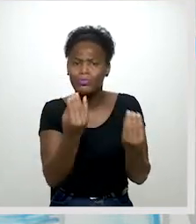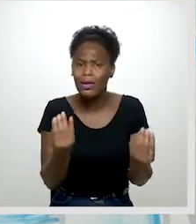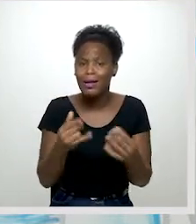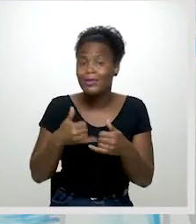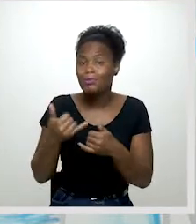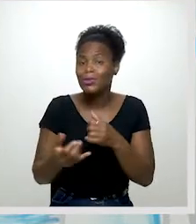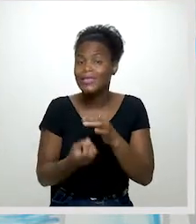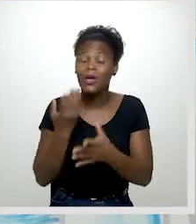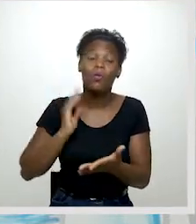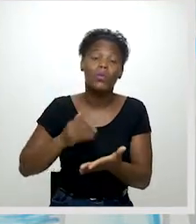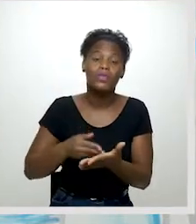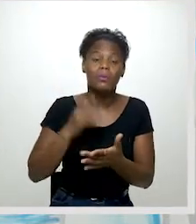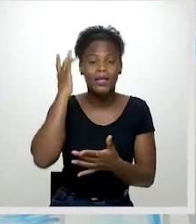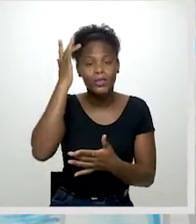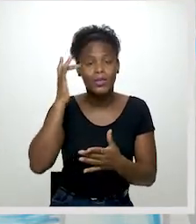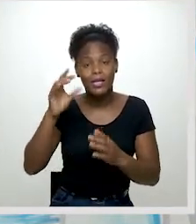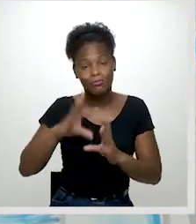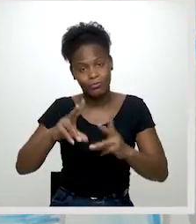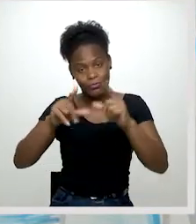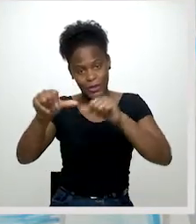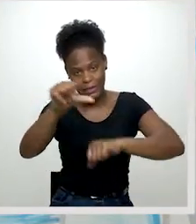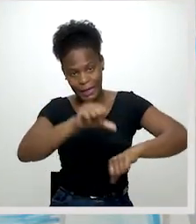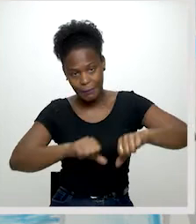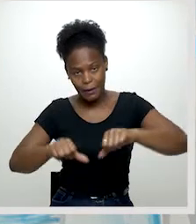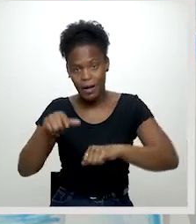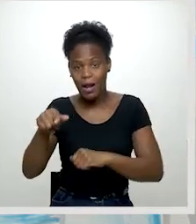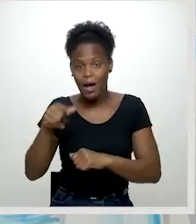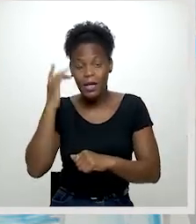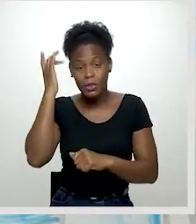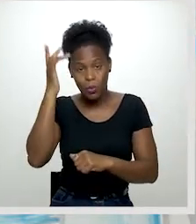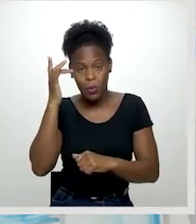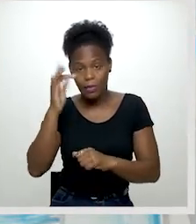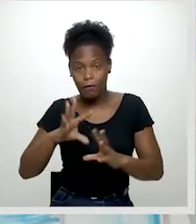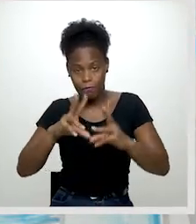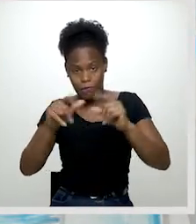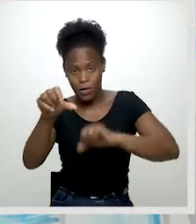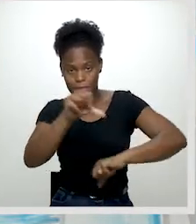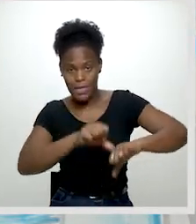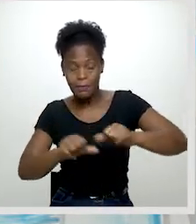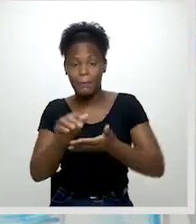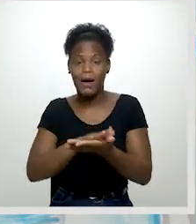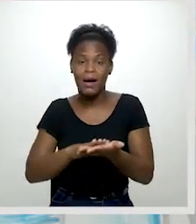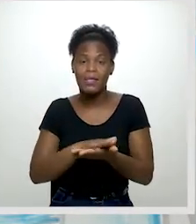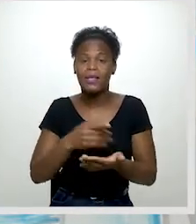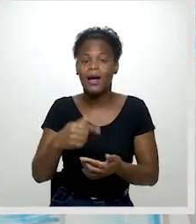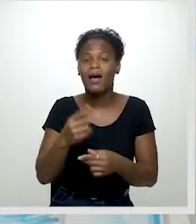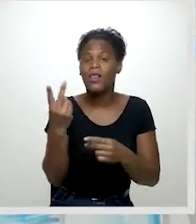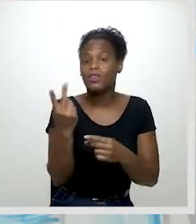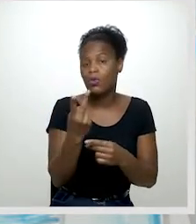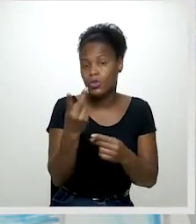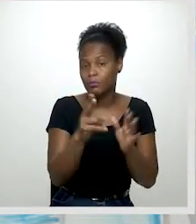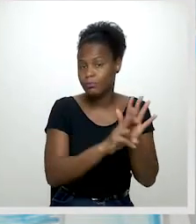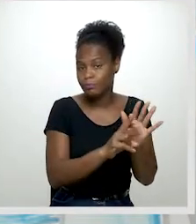a última, que é a teoria da evolução química. Essa teoria da evolução química baseia-se em